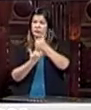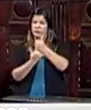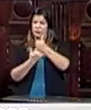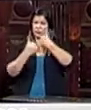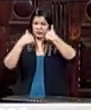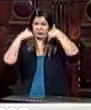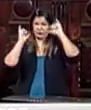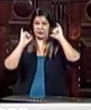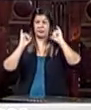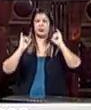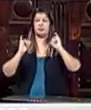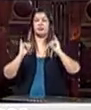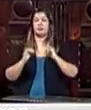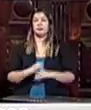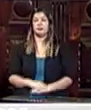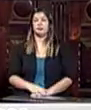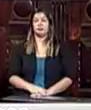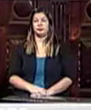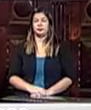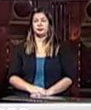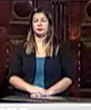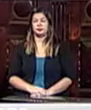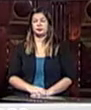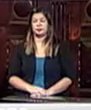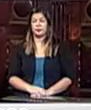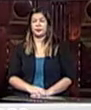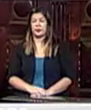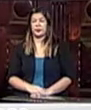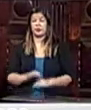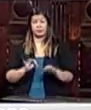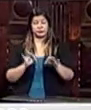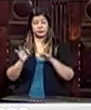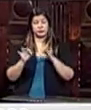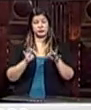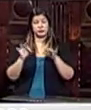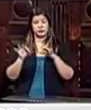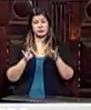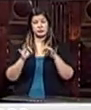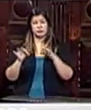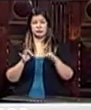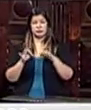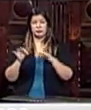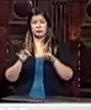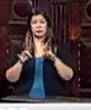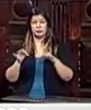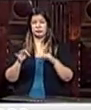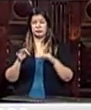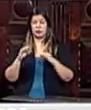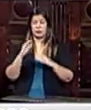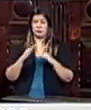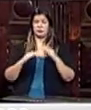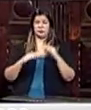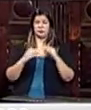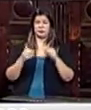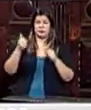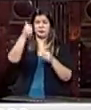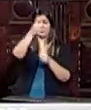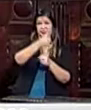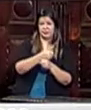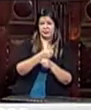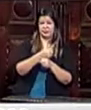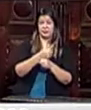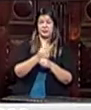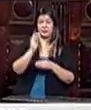Fazenda para preparar a sucessão